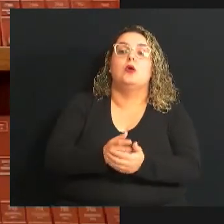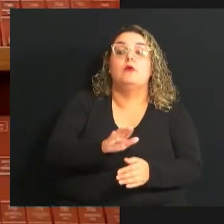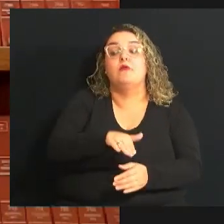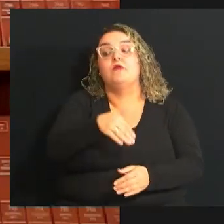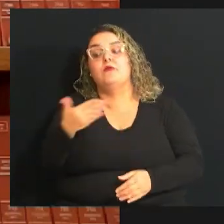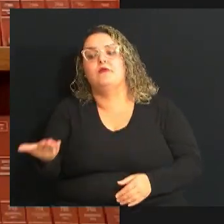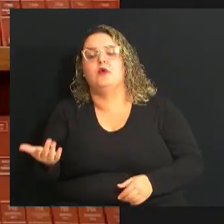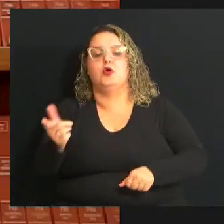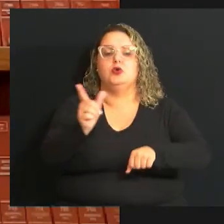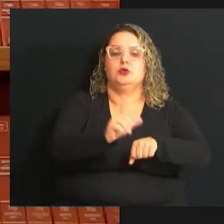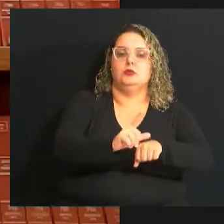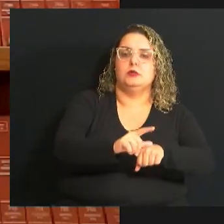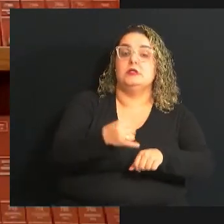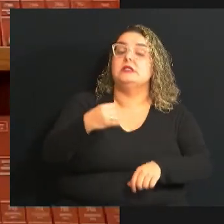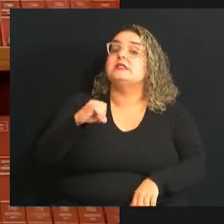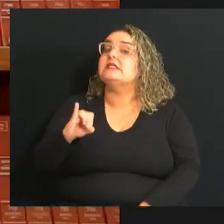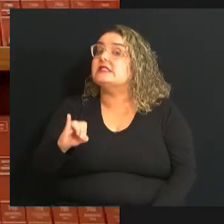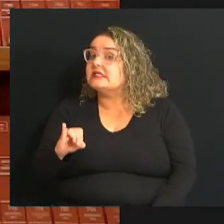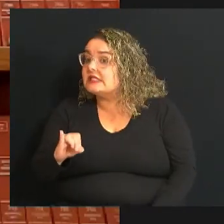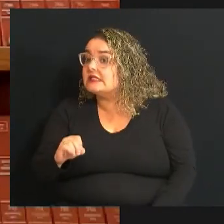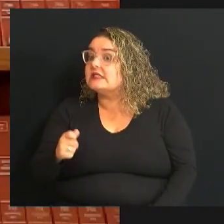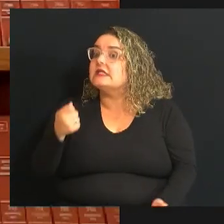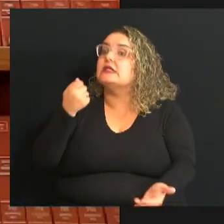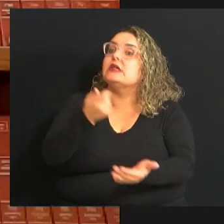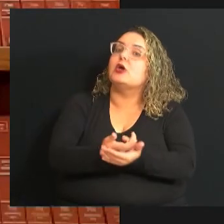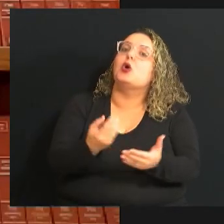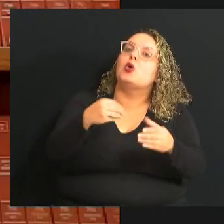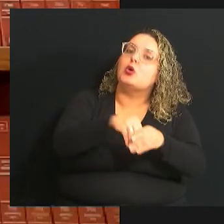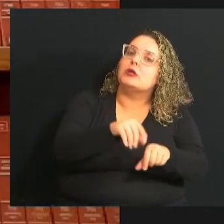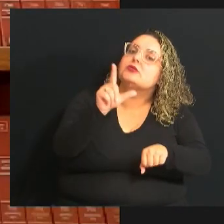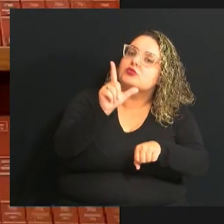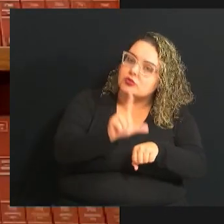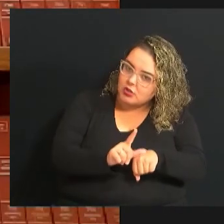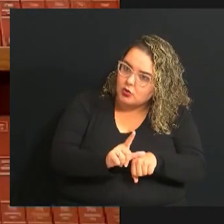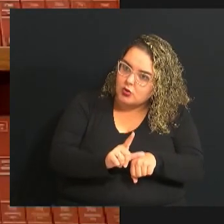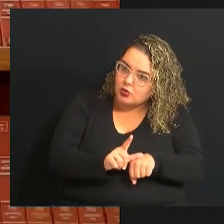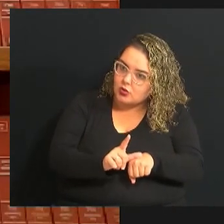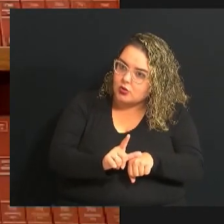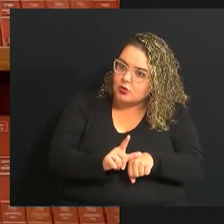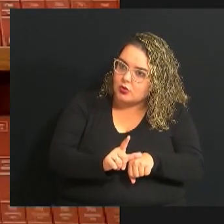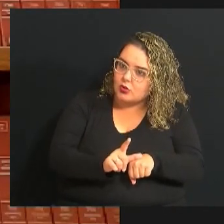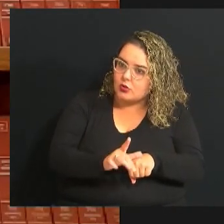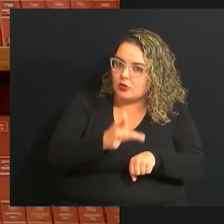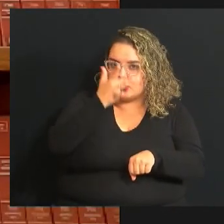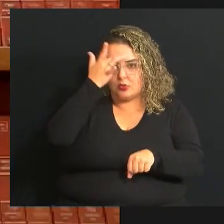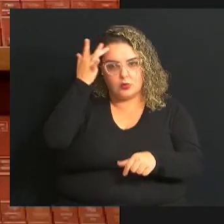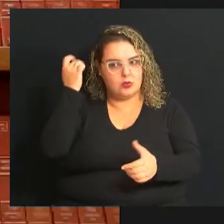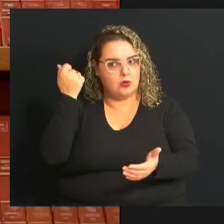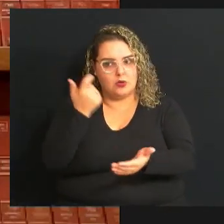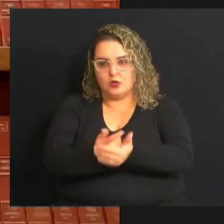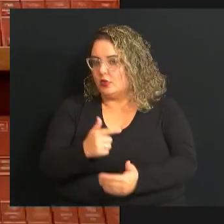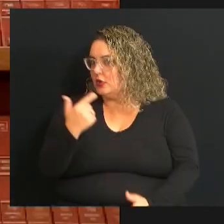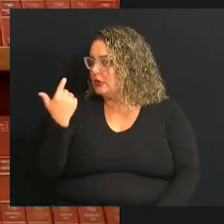preço. Pesquisa antes, para verificar se realmente aquele desconto ofertado, ele é um